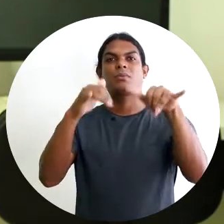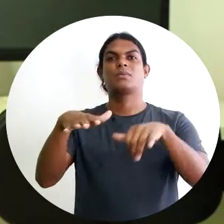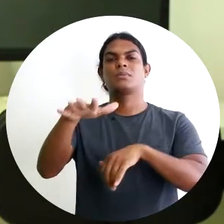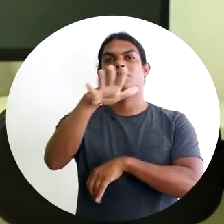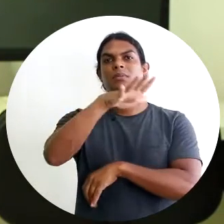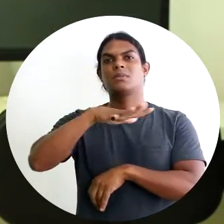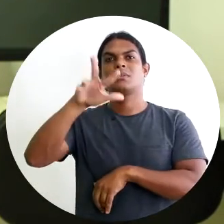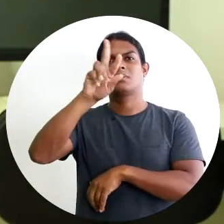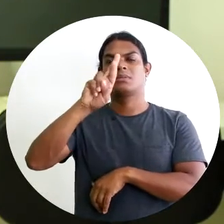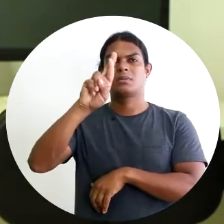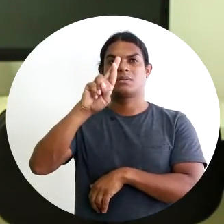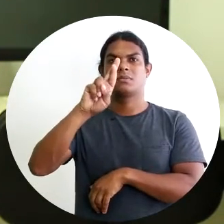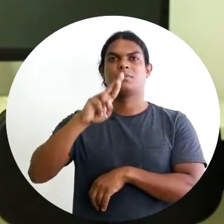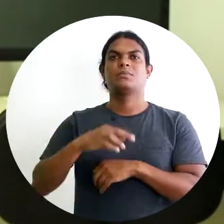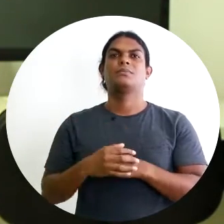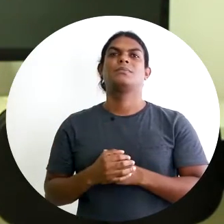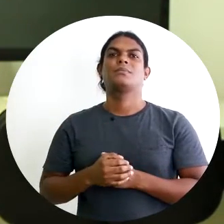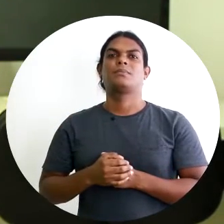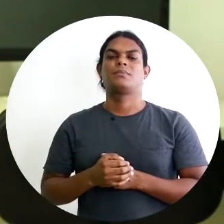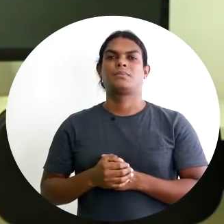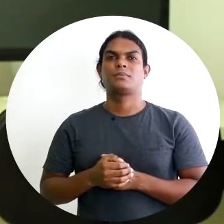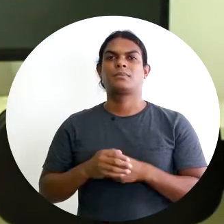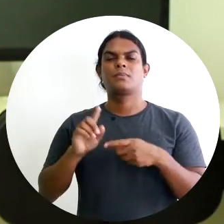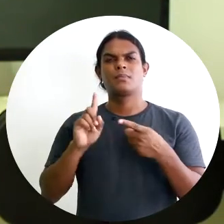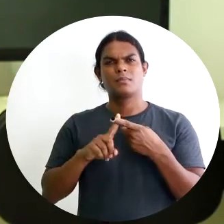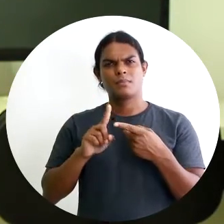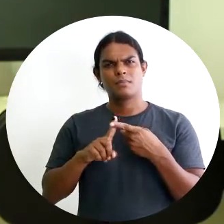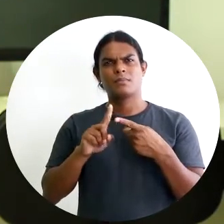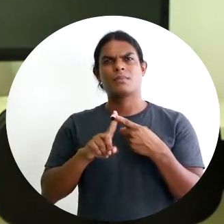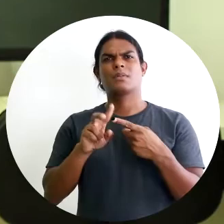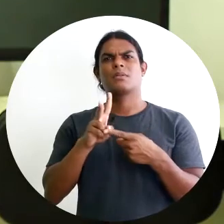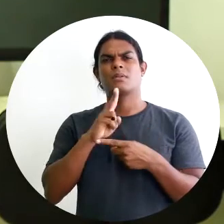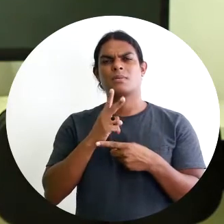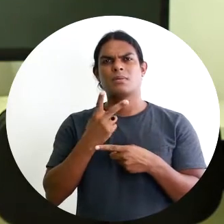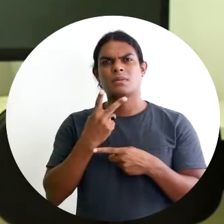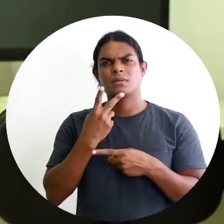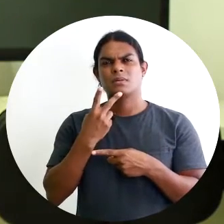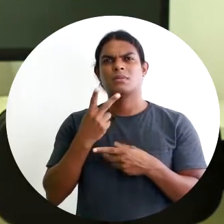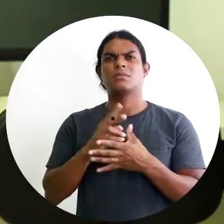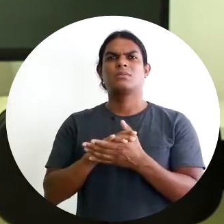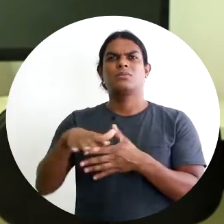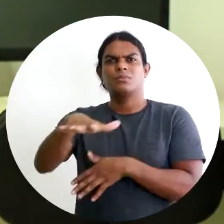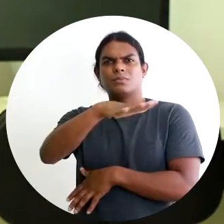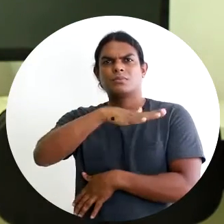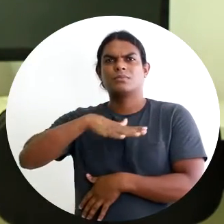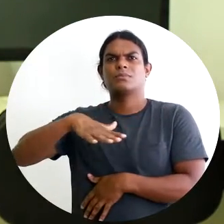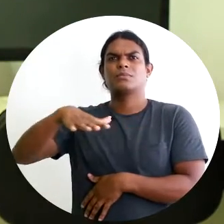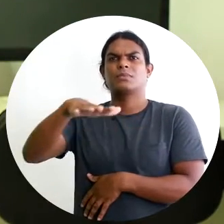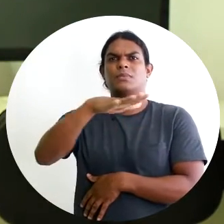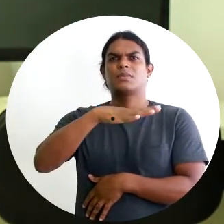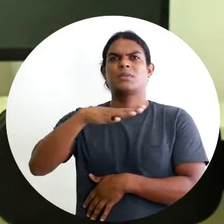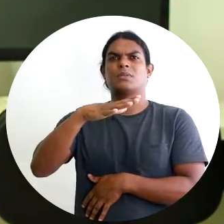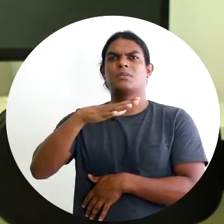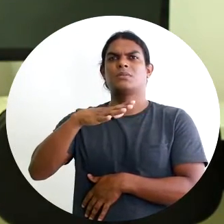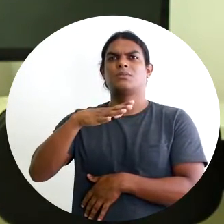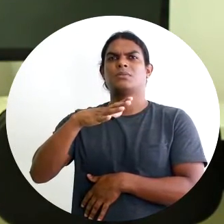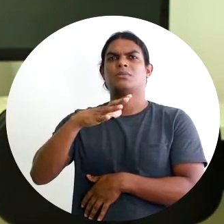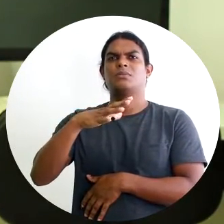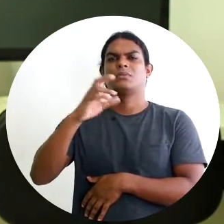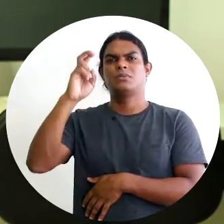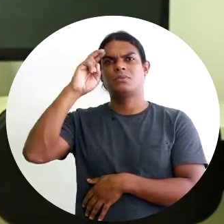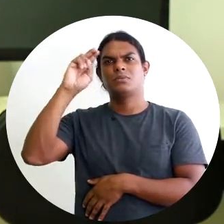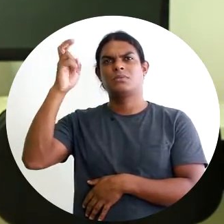para aquela região. Isso também é considerado um espaço cultural. E você pode criar uma atividade cultural para uma pessoa